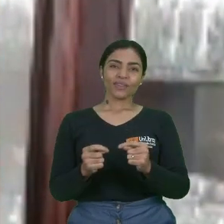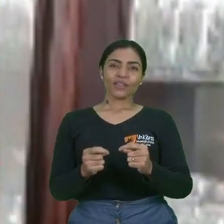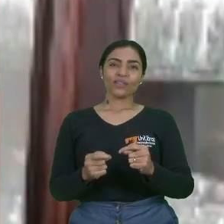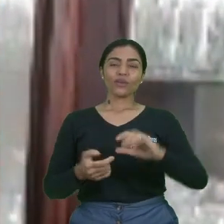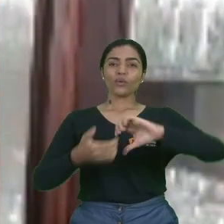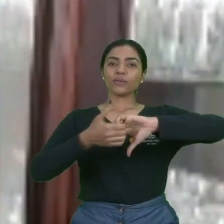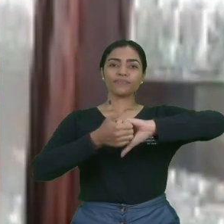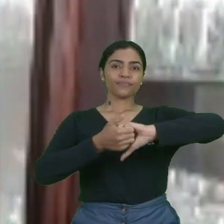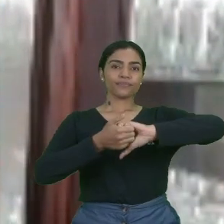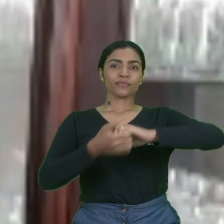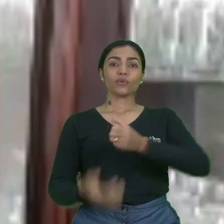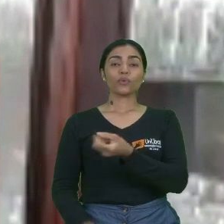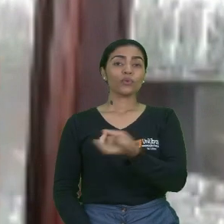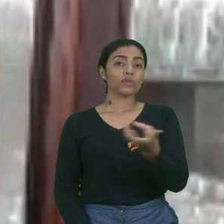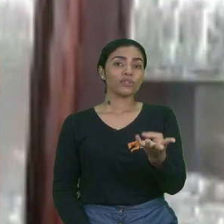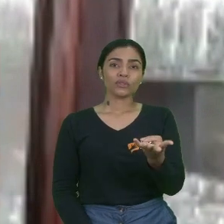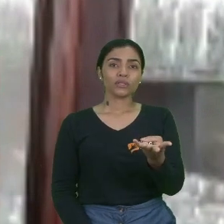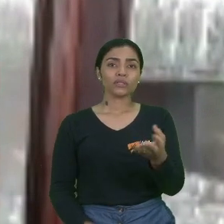conectivos